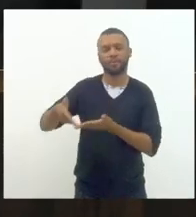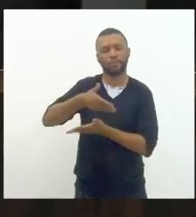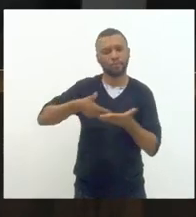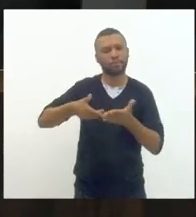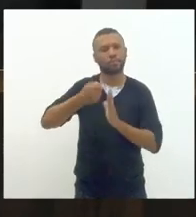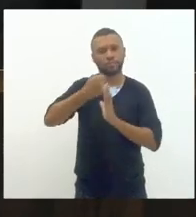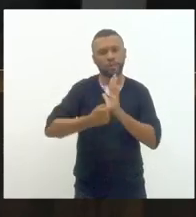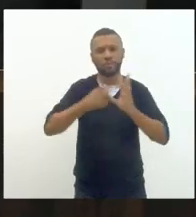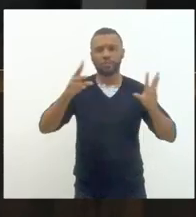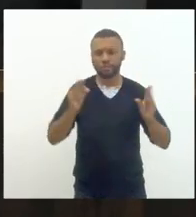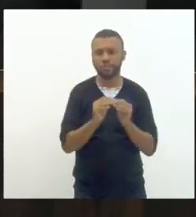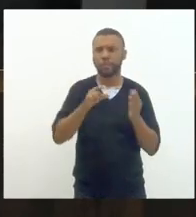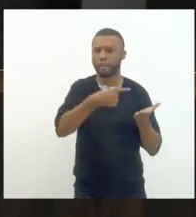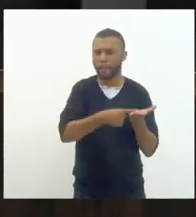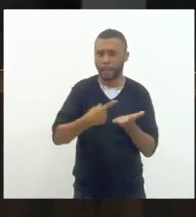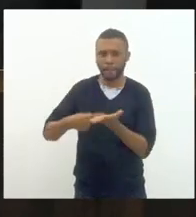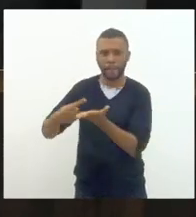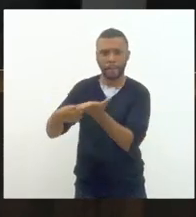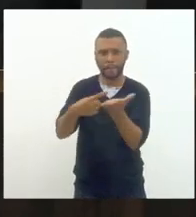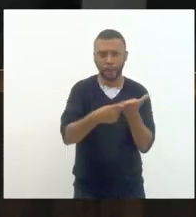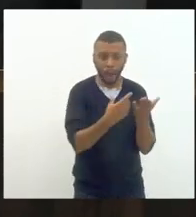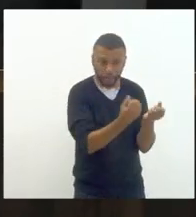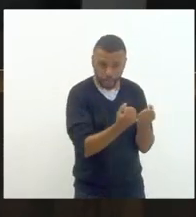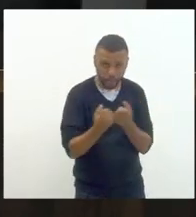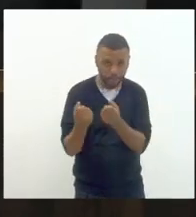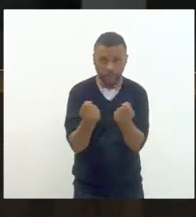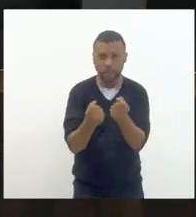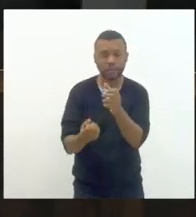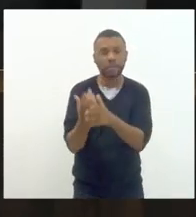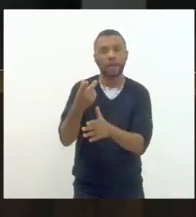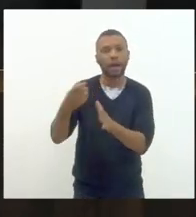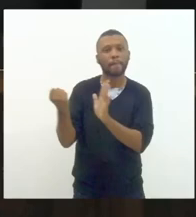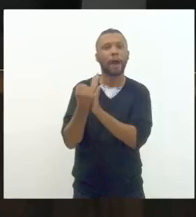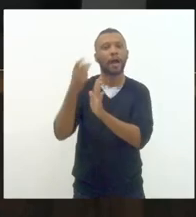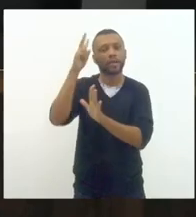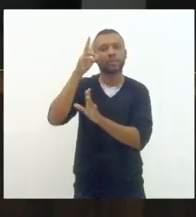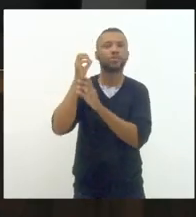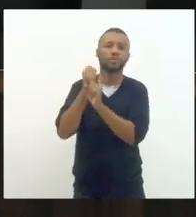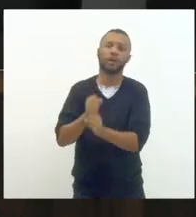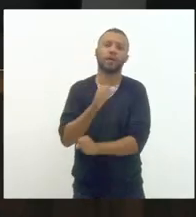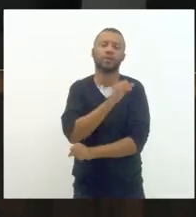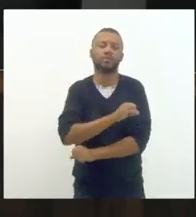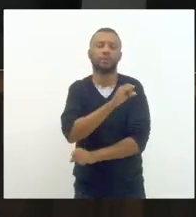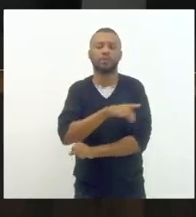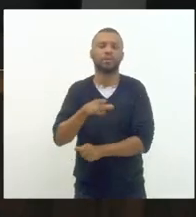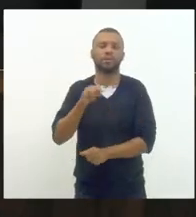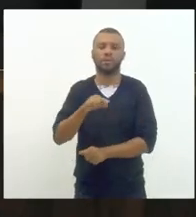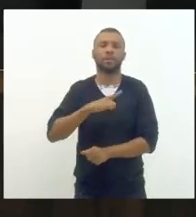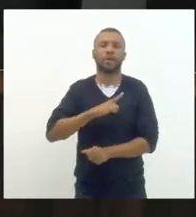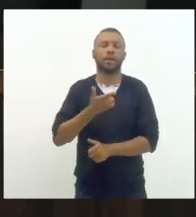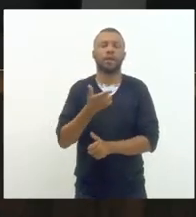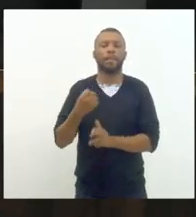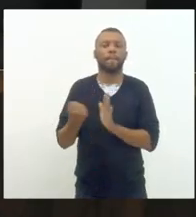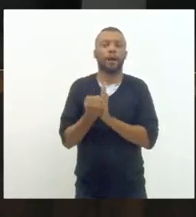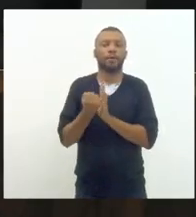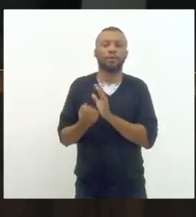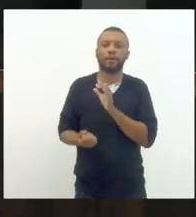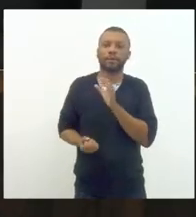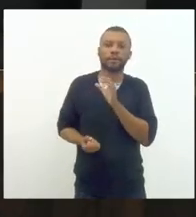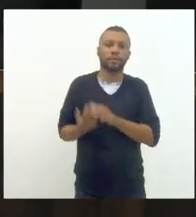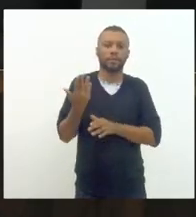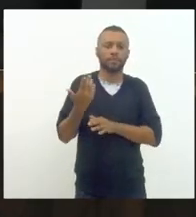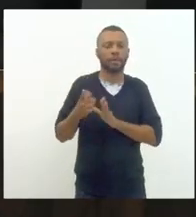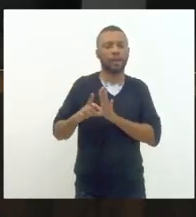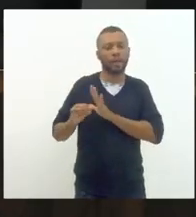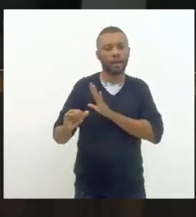texto consensual e que cria a história no Rio de Janeiro ao estabelecer um marco, que é a criação da